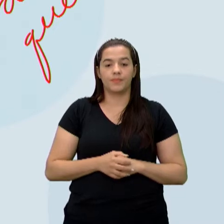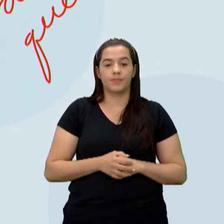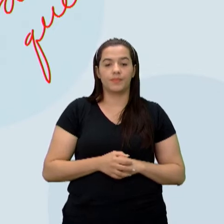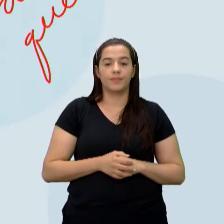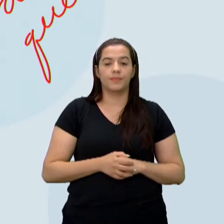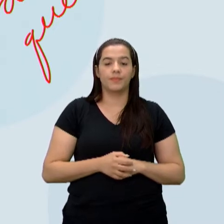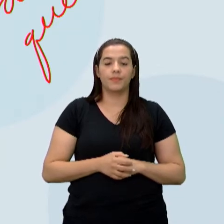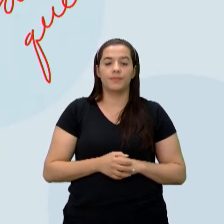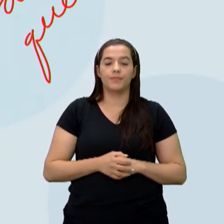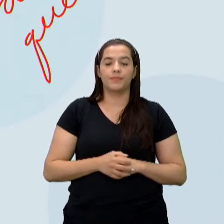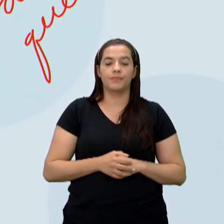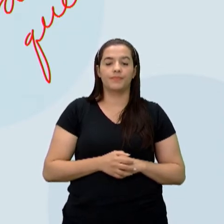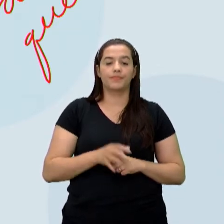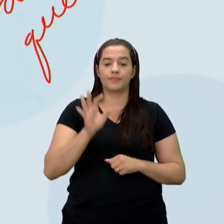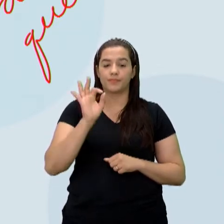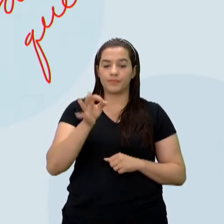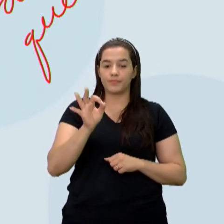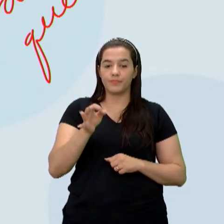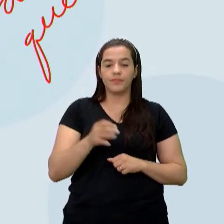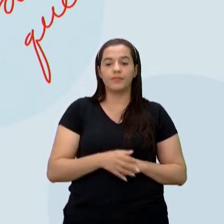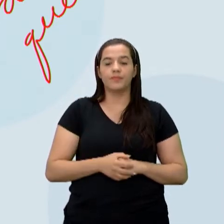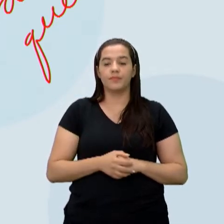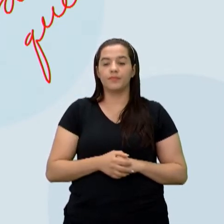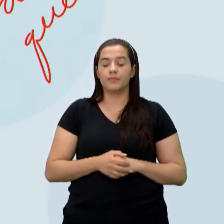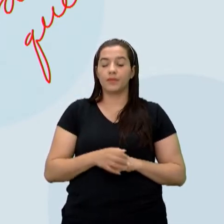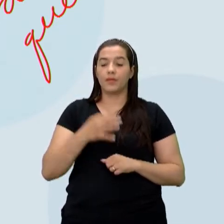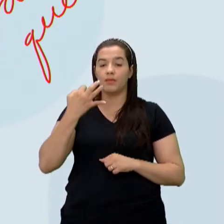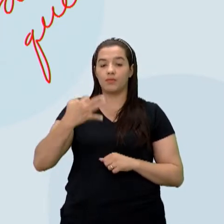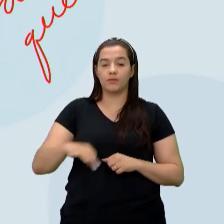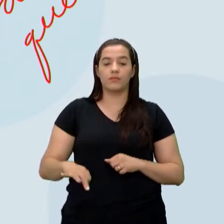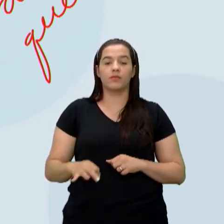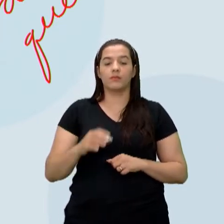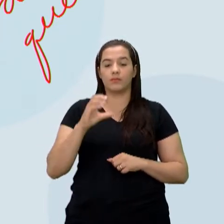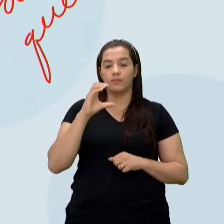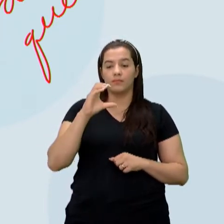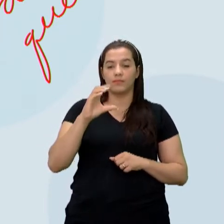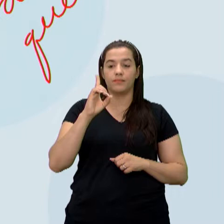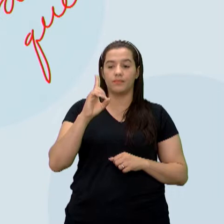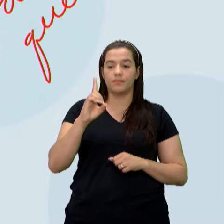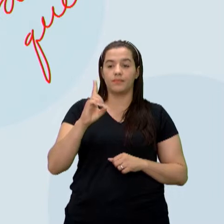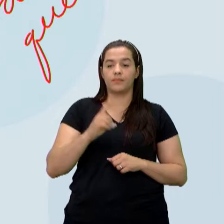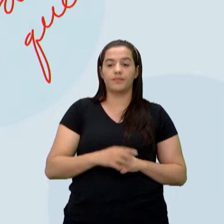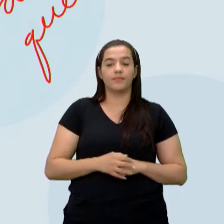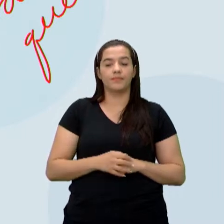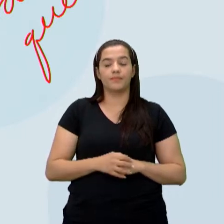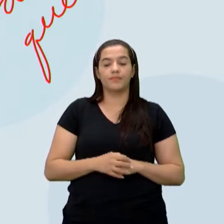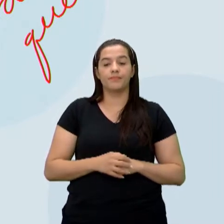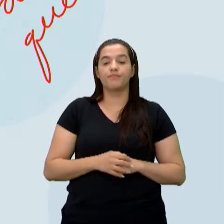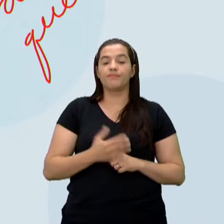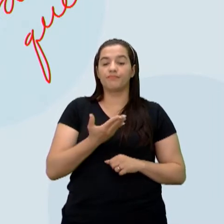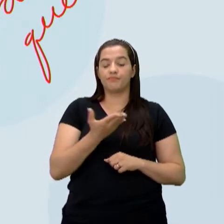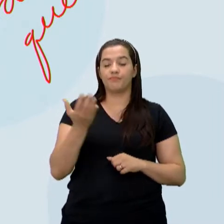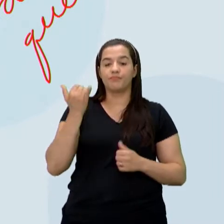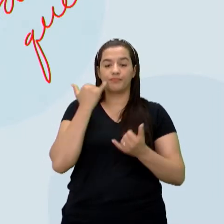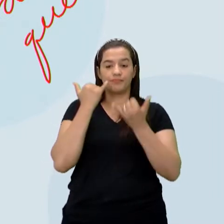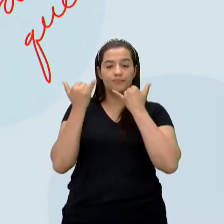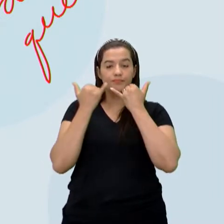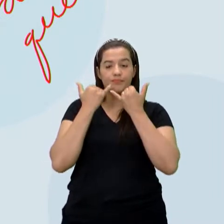eles. Muito bem. Então, a alternativa correta é a alternativa D. A informação, então, sobre a